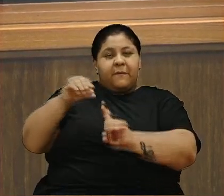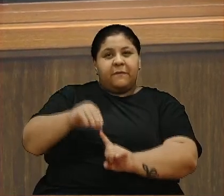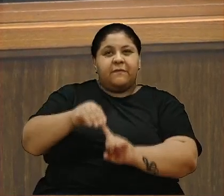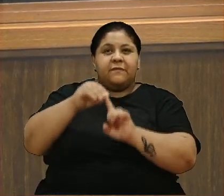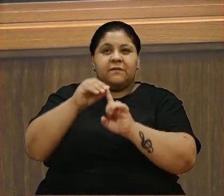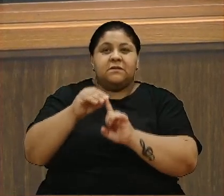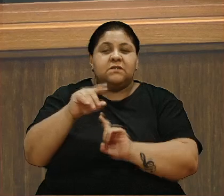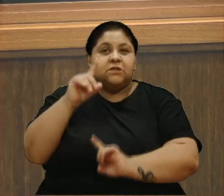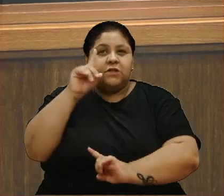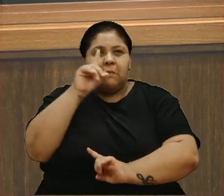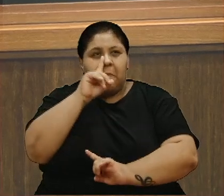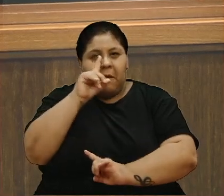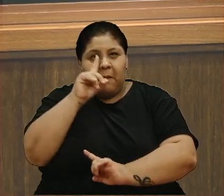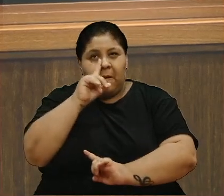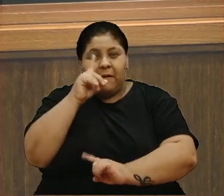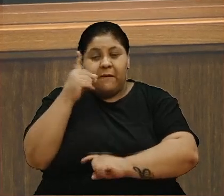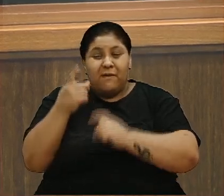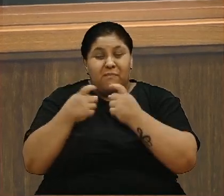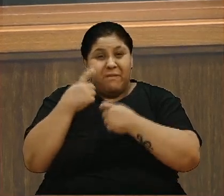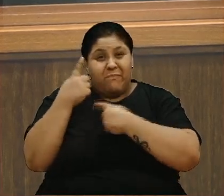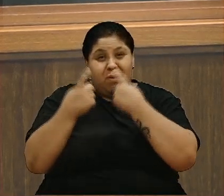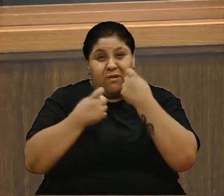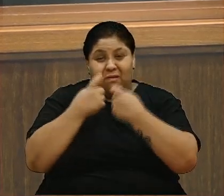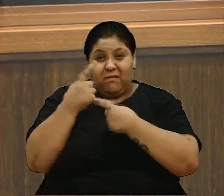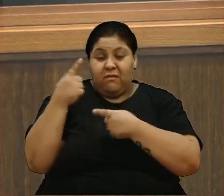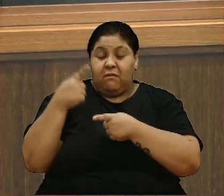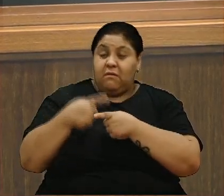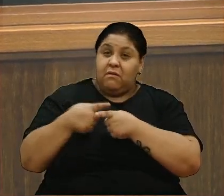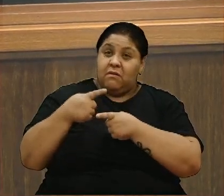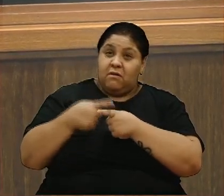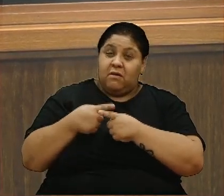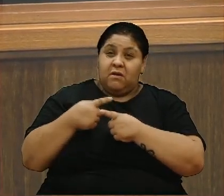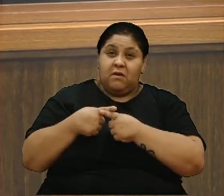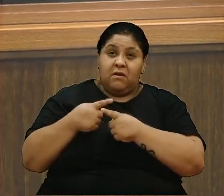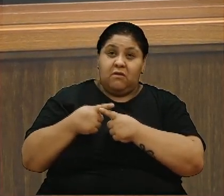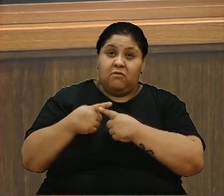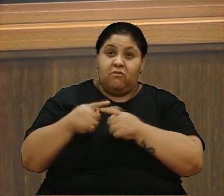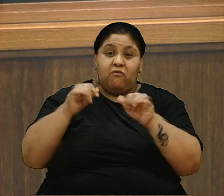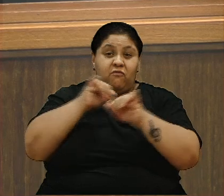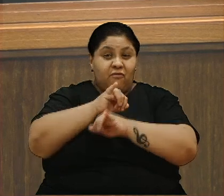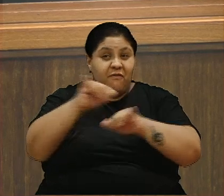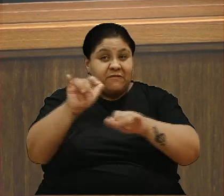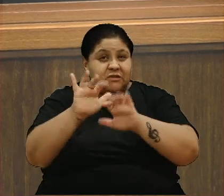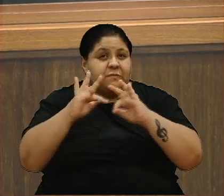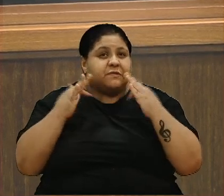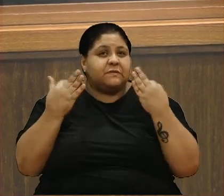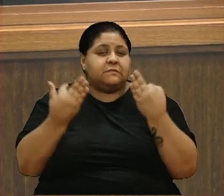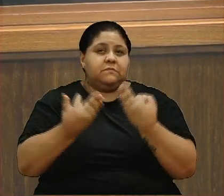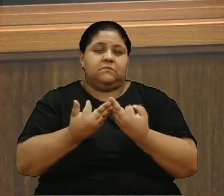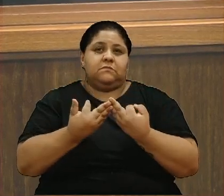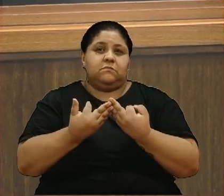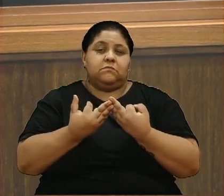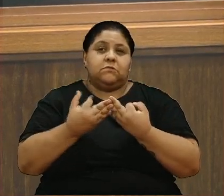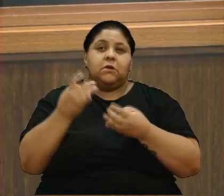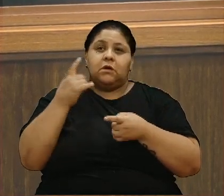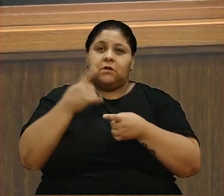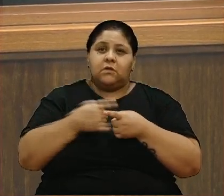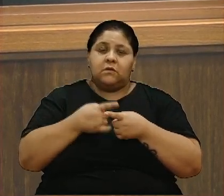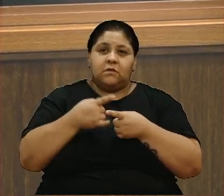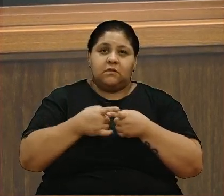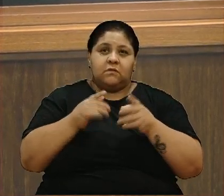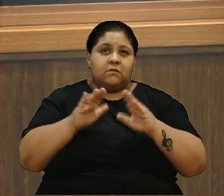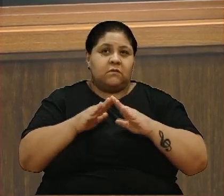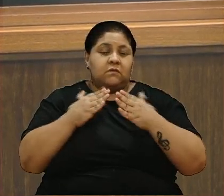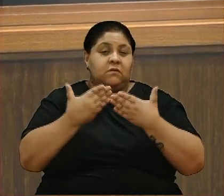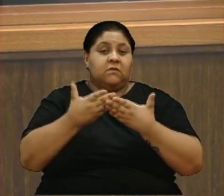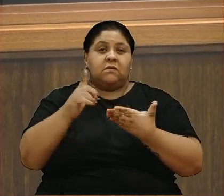de mães preocupadas, porque realmente isso foi um aviso para as famílias, porque as escolas